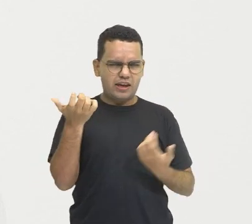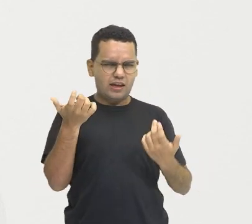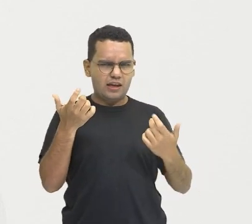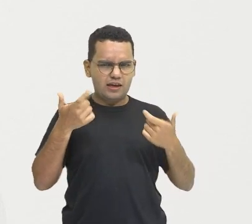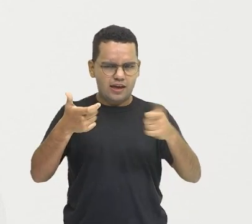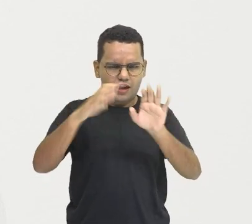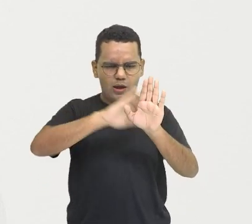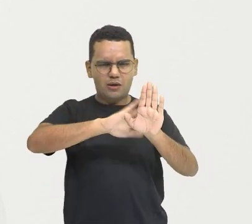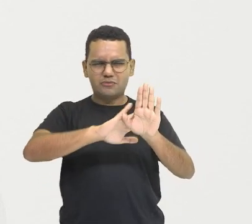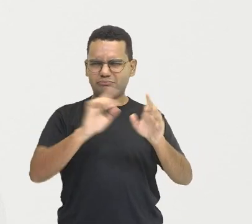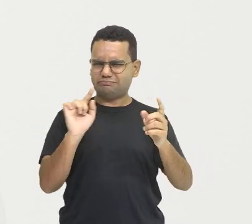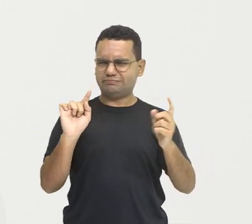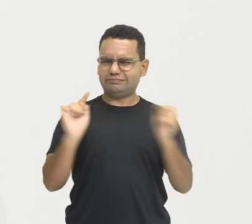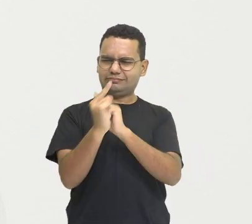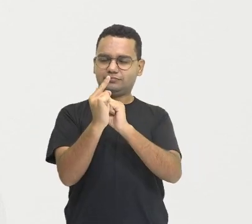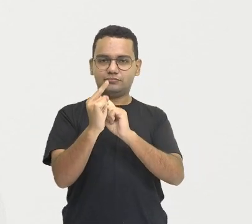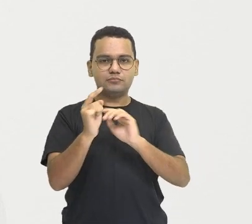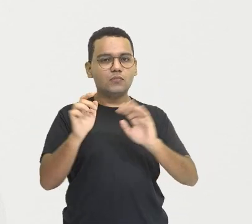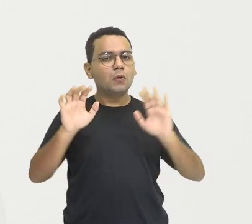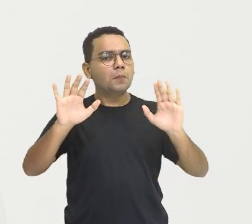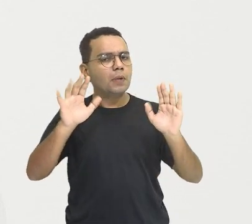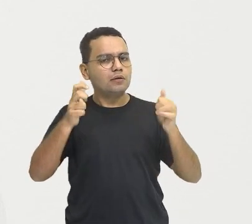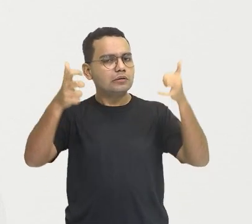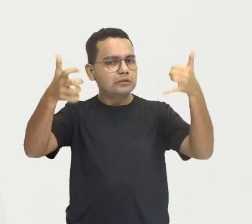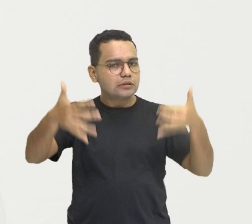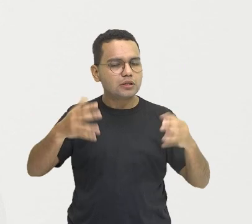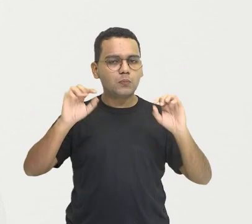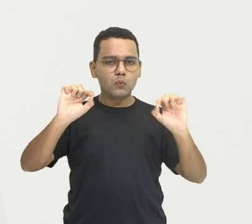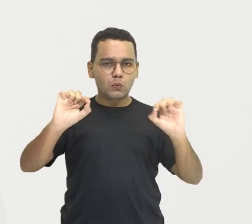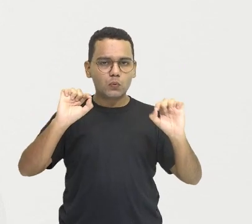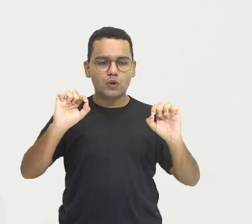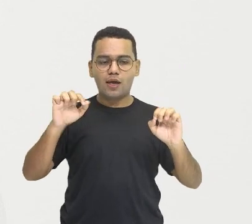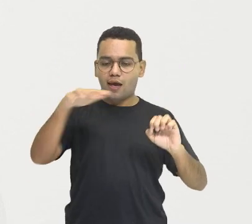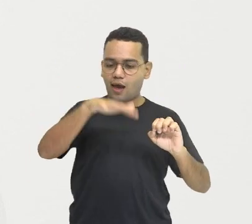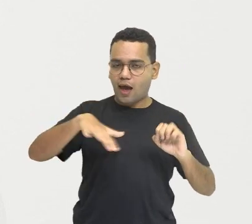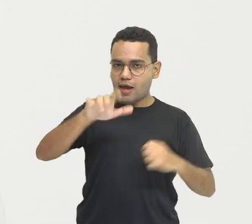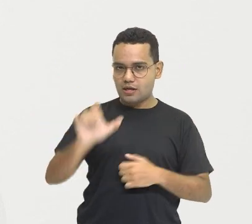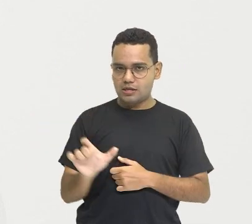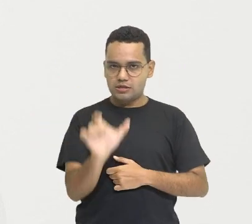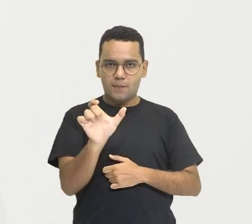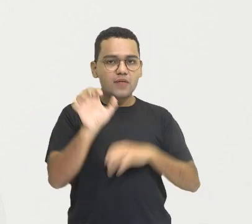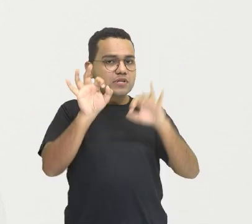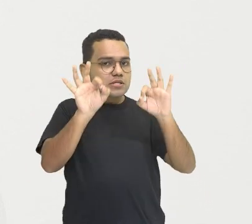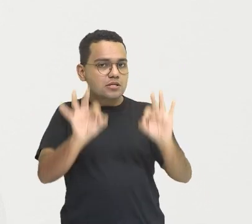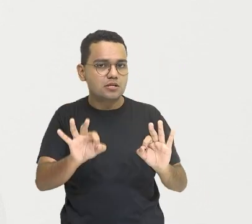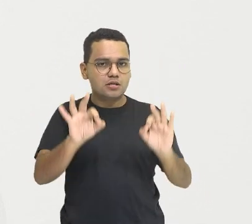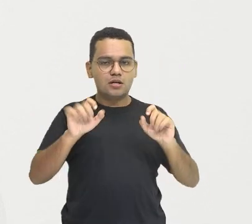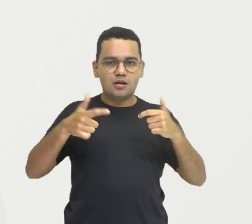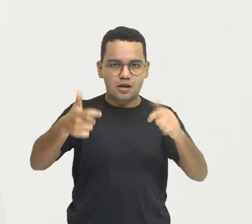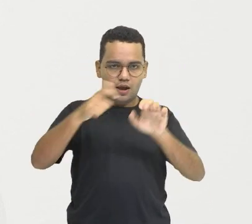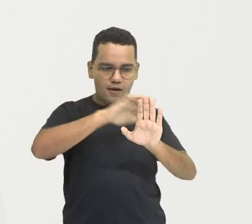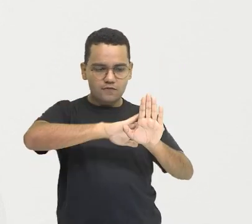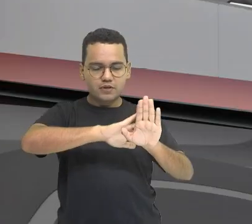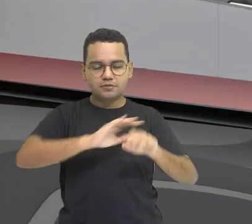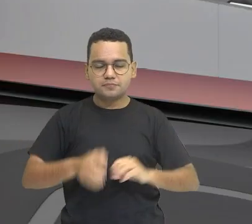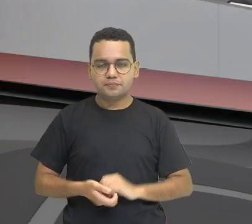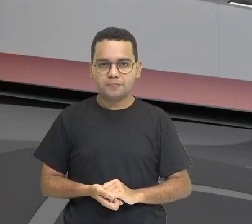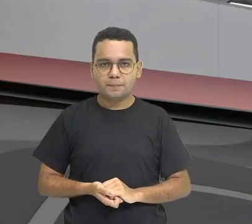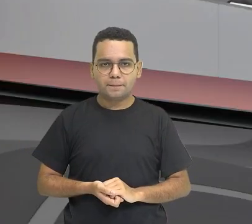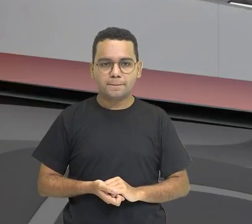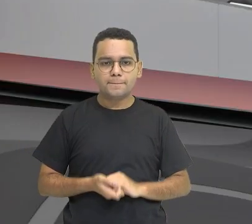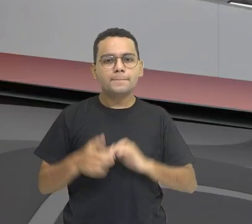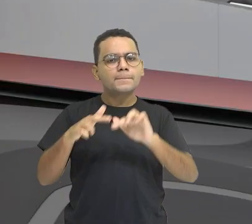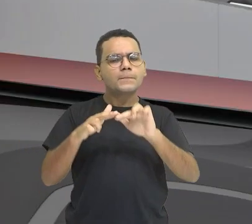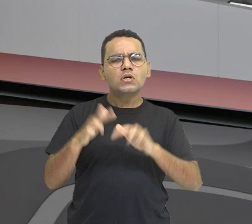ornar muito bem. E é preciso a gente entender agora o que foi essa Guerra Fria, tá? O que é a Guerra Fria, bem como, tá, a turma entender